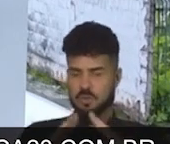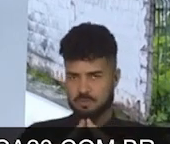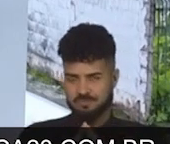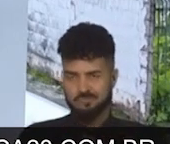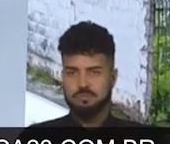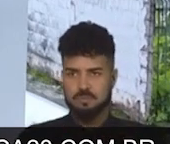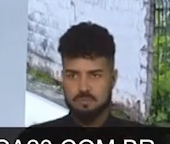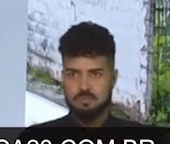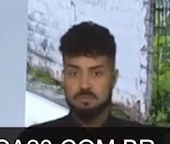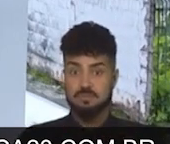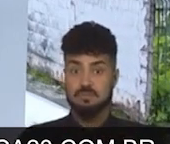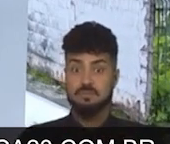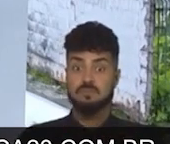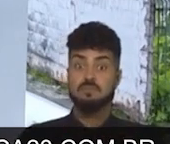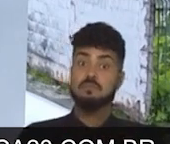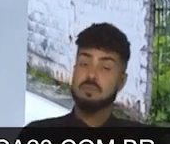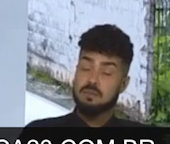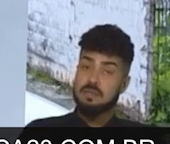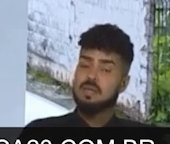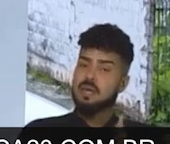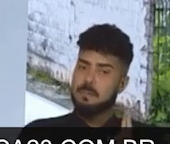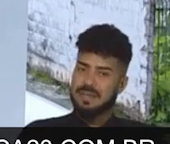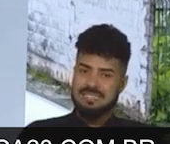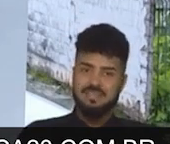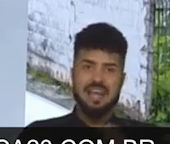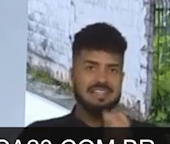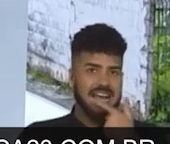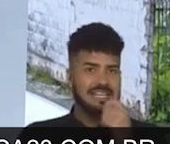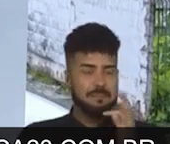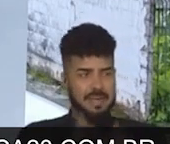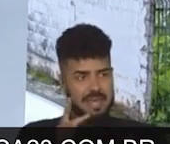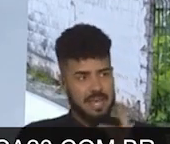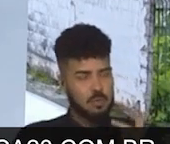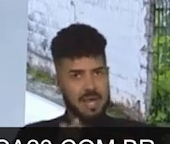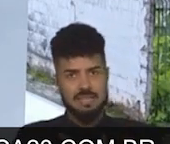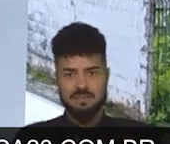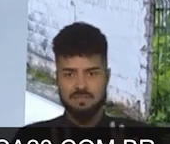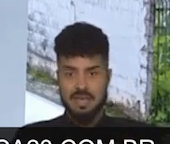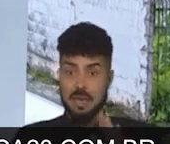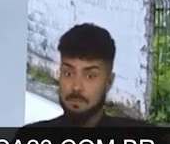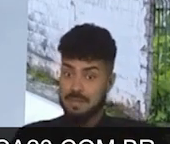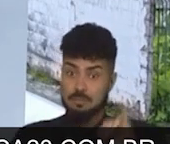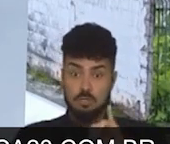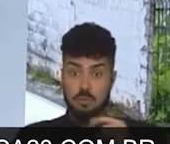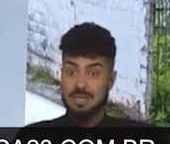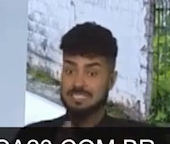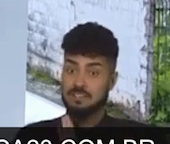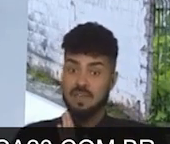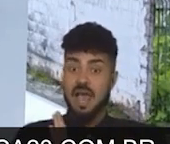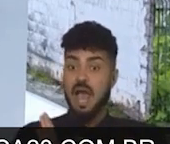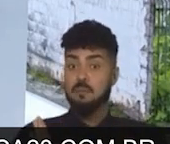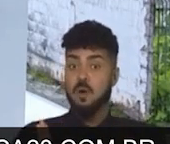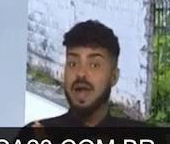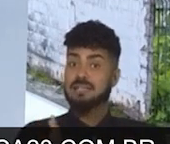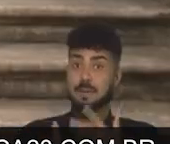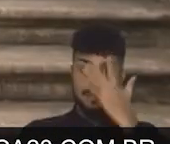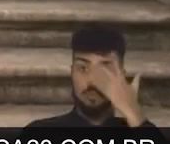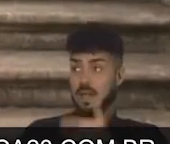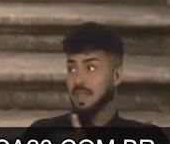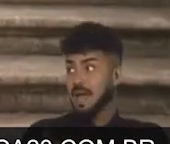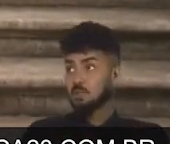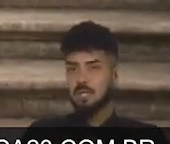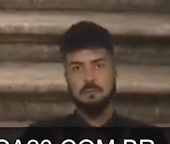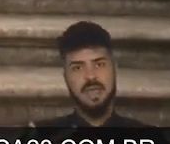residência e perseverar e terminar o tratamento. Isso é o mais importante, porque é um ato de amor até com as pessoas que estão ao redor.